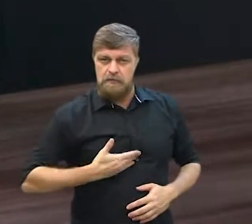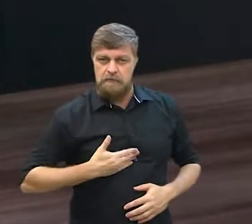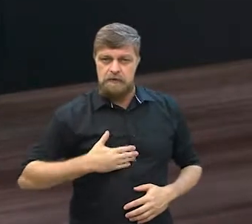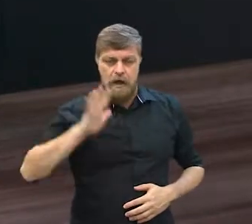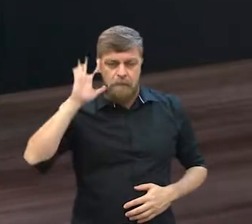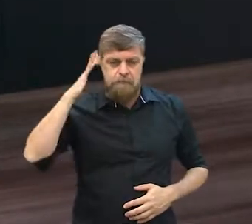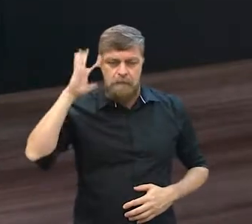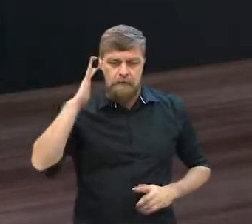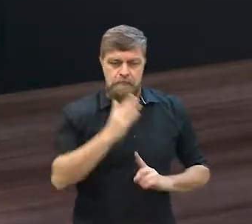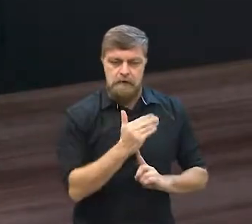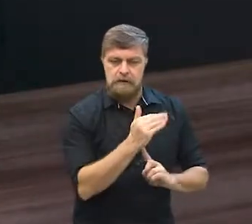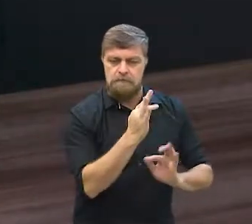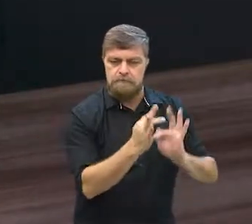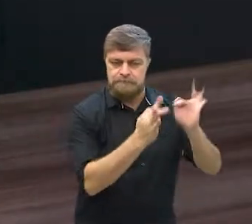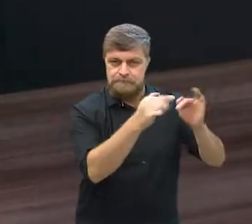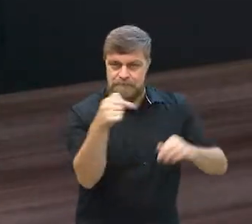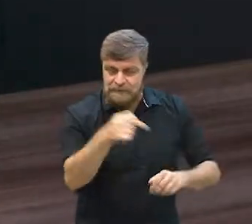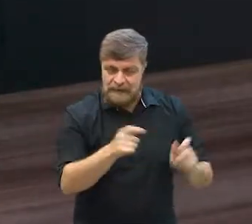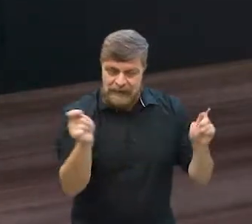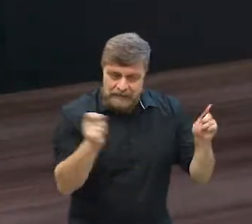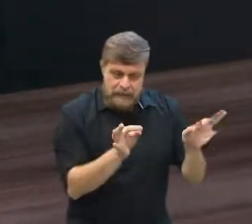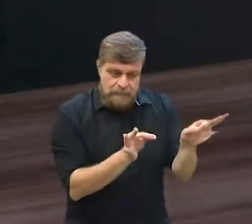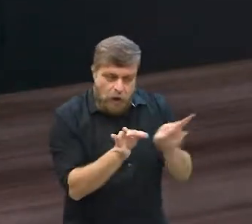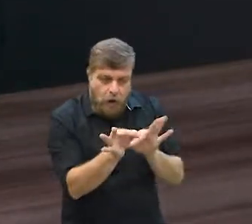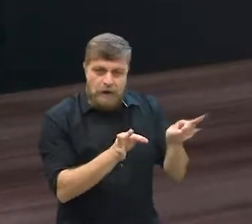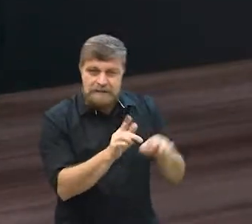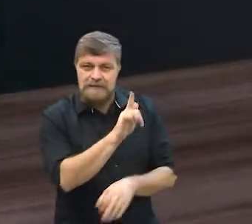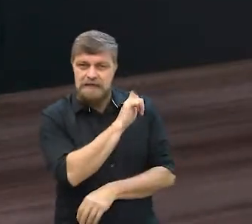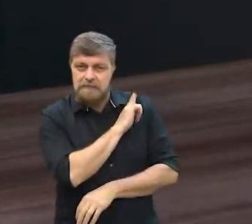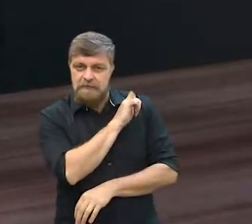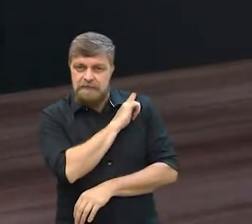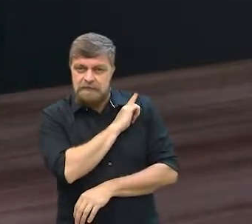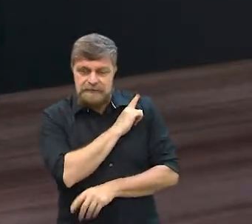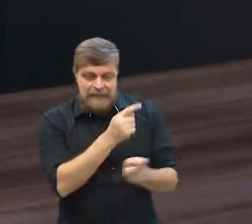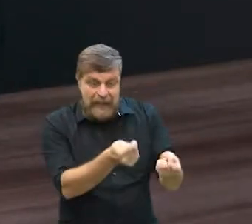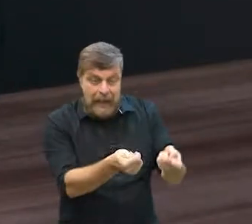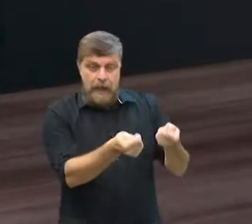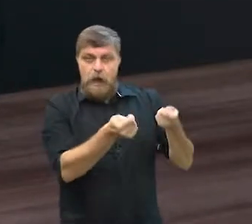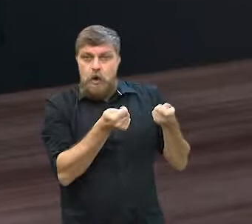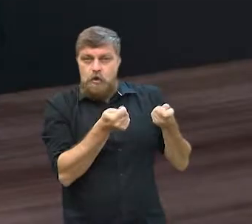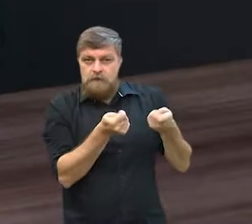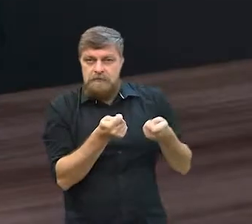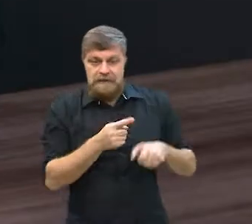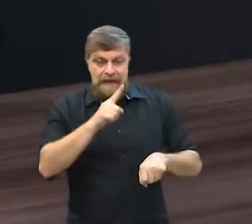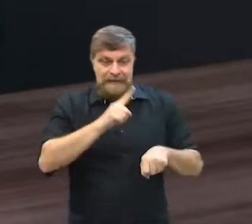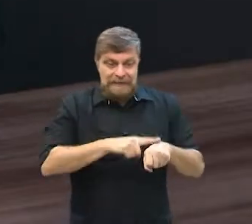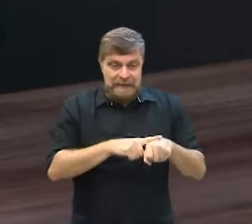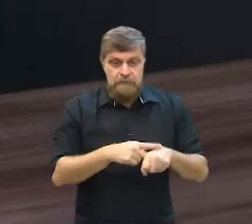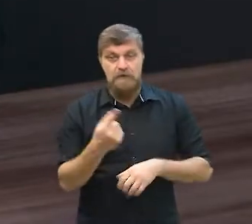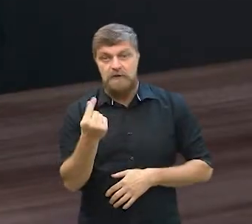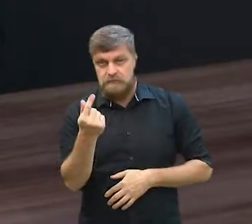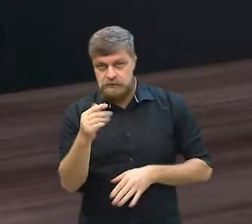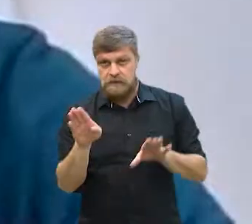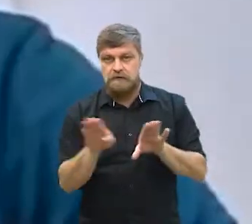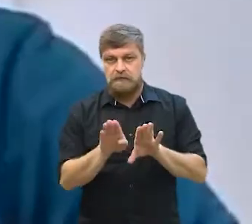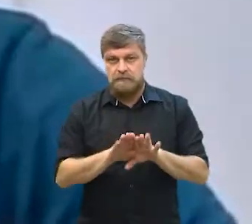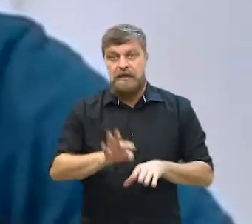com essa solução de vocês, é plenamente possível organizar uma gestão que gera economia de tempo e